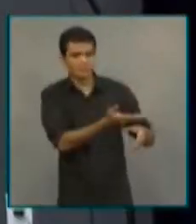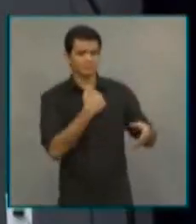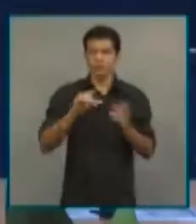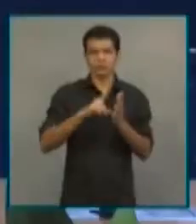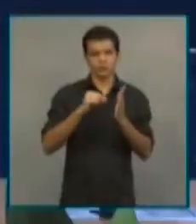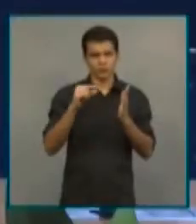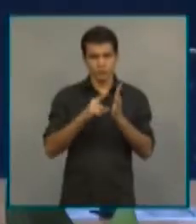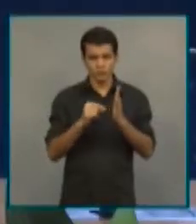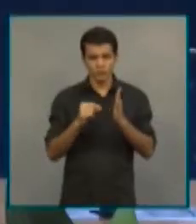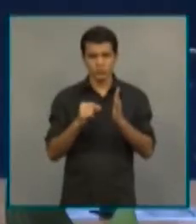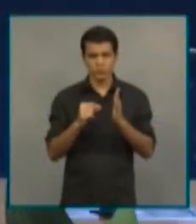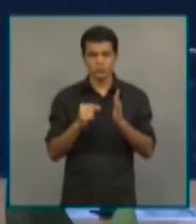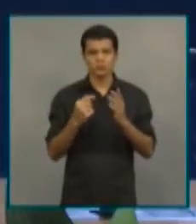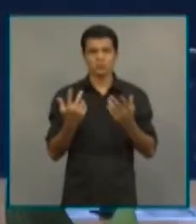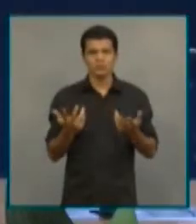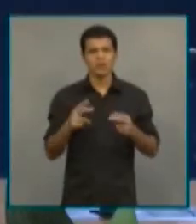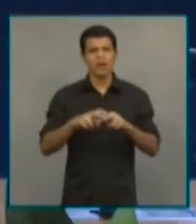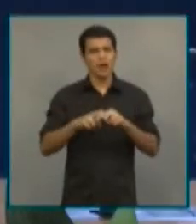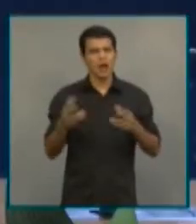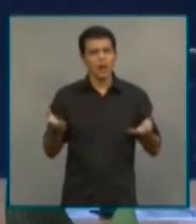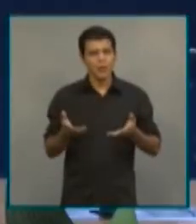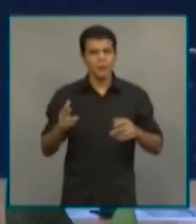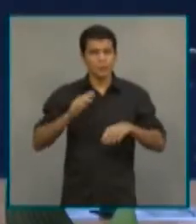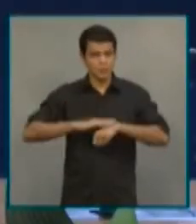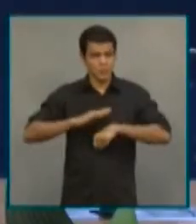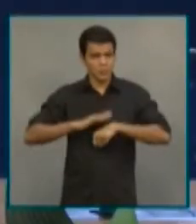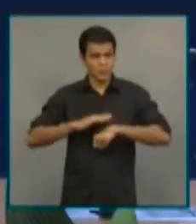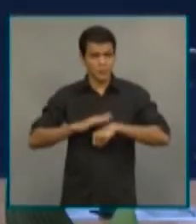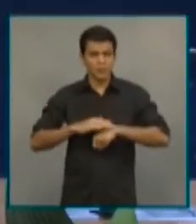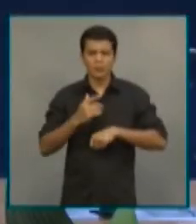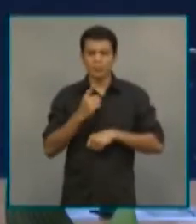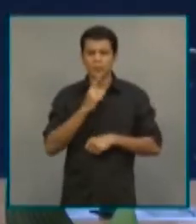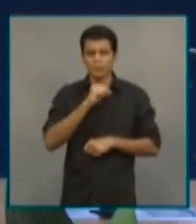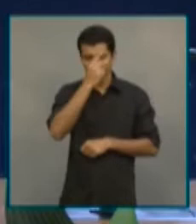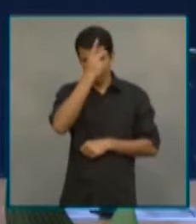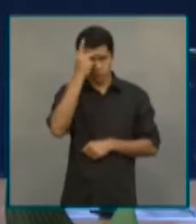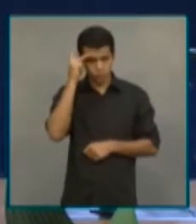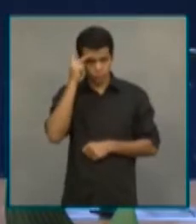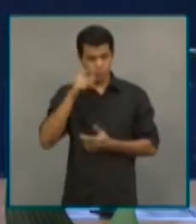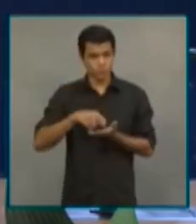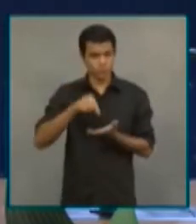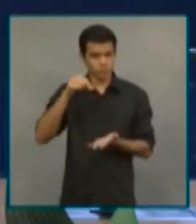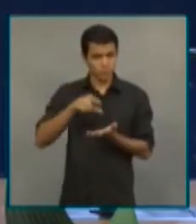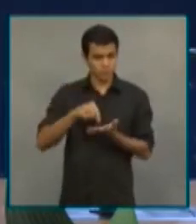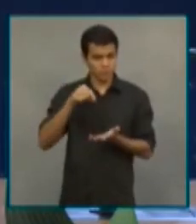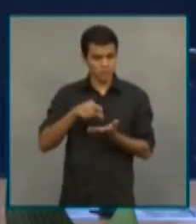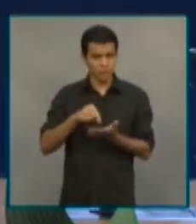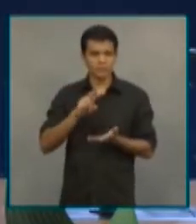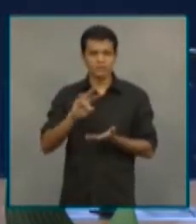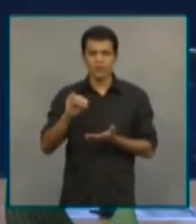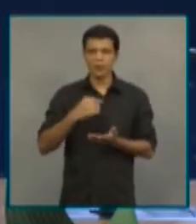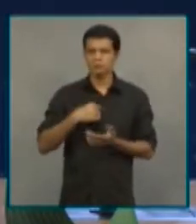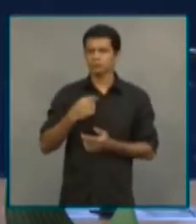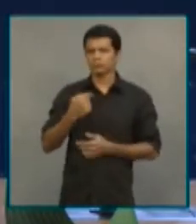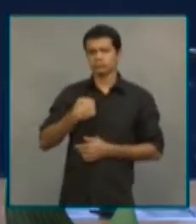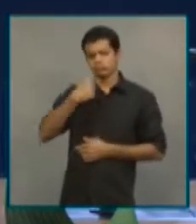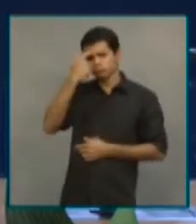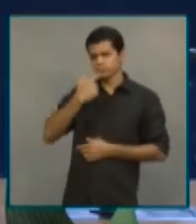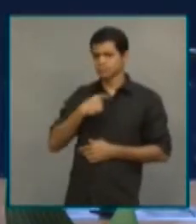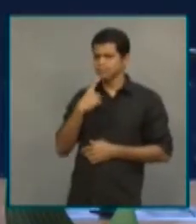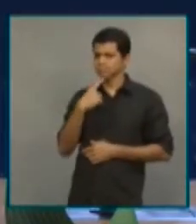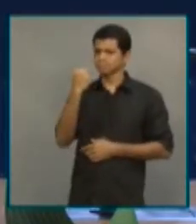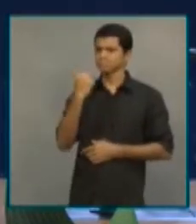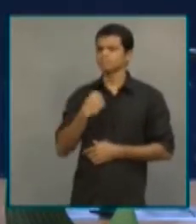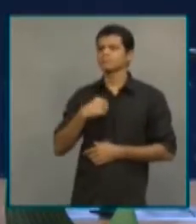candidatos. Nesse momento, o candidato sorteado escolhe um concorrente para responder à sua pergunta, que deve